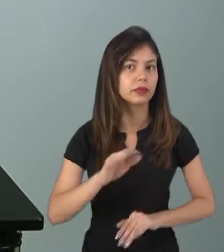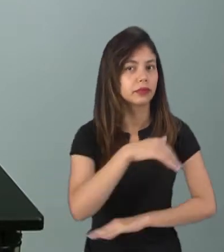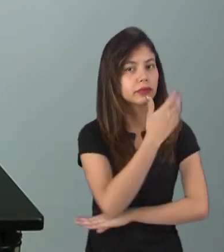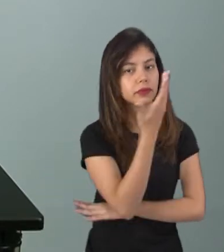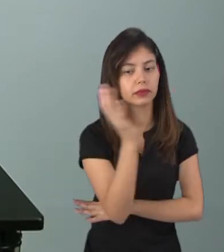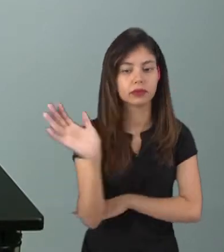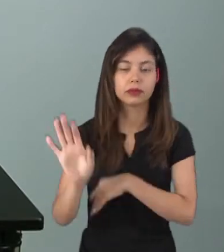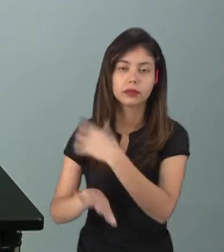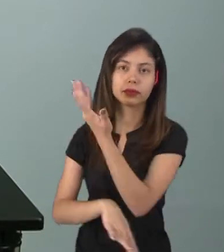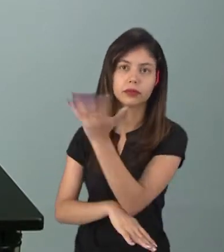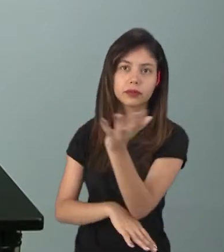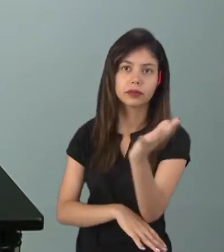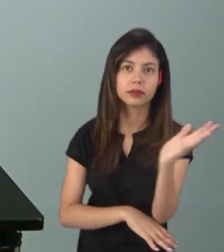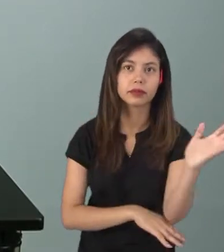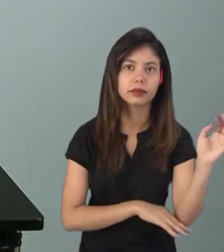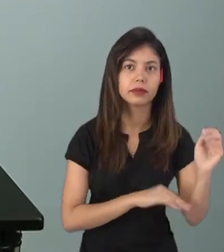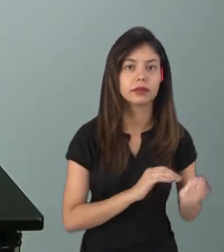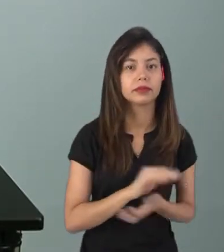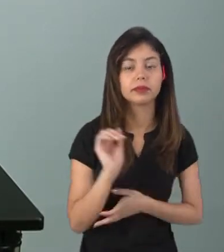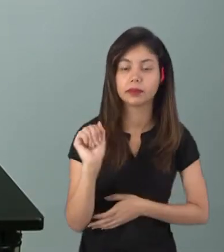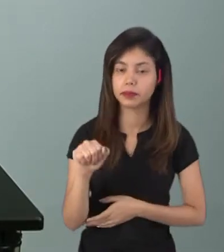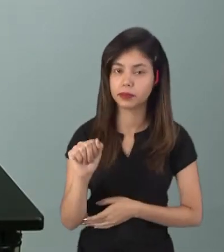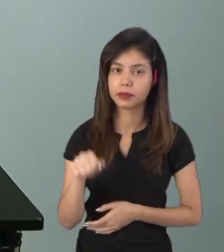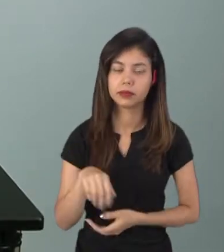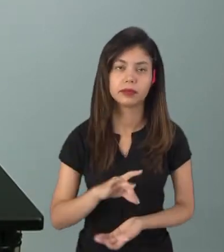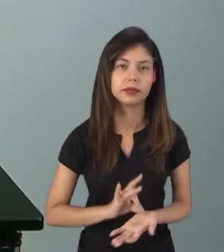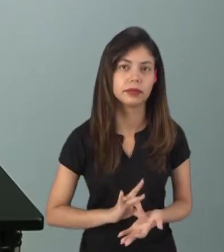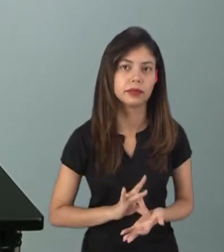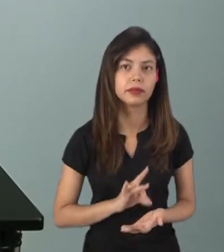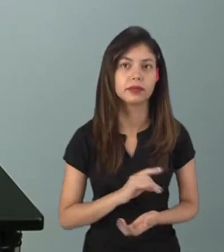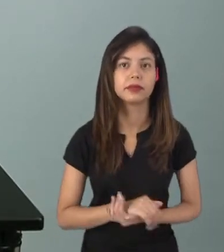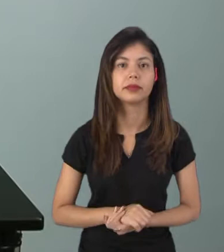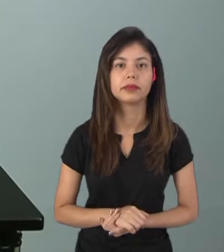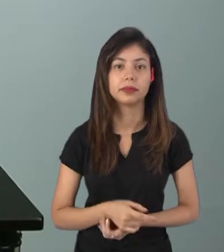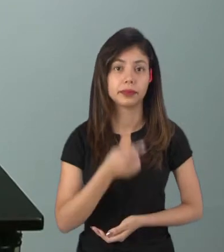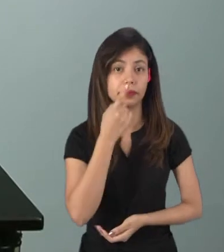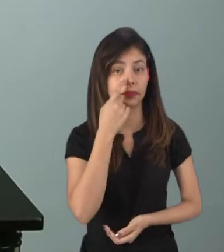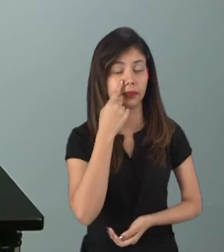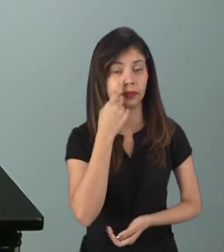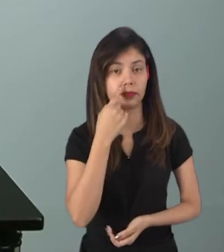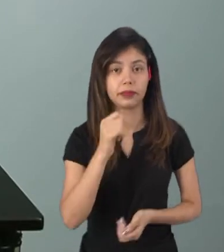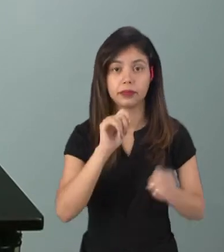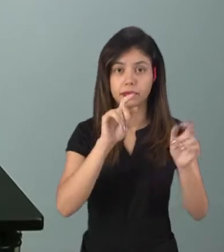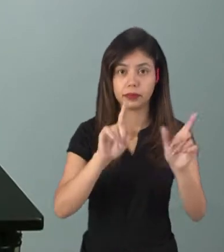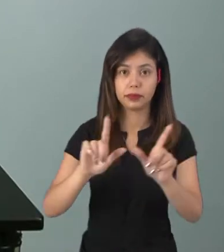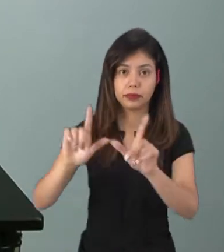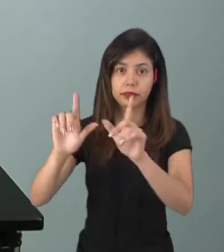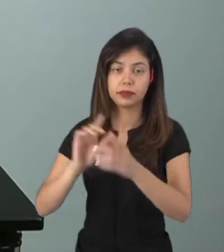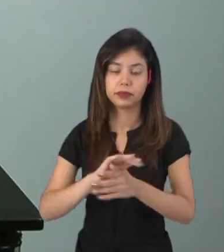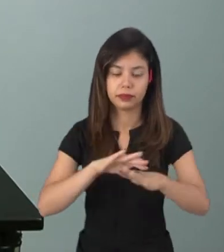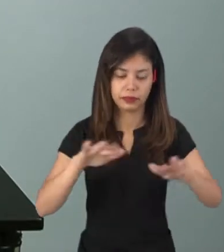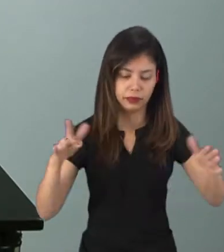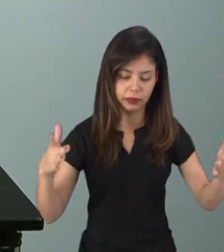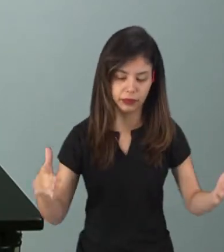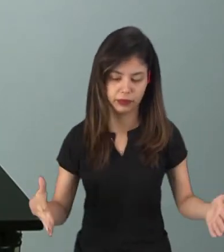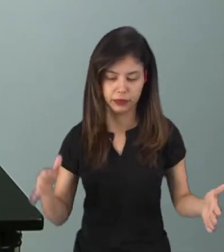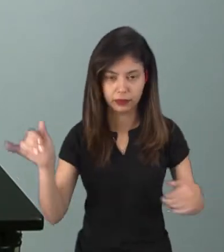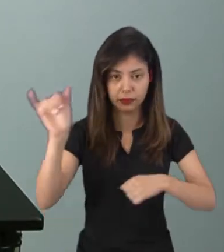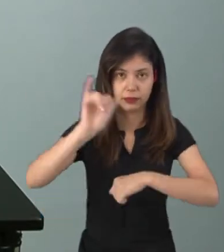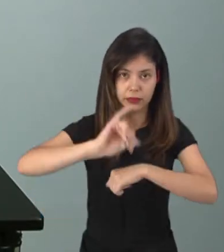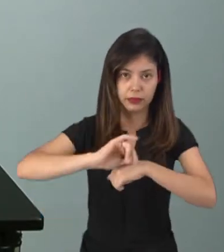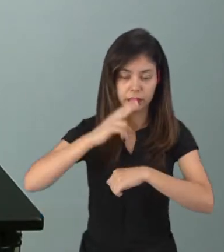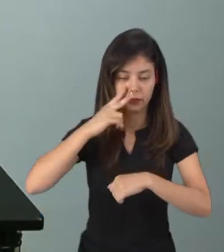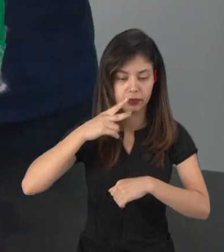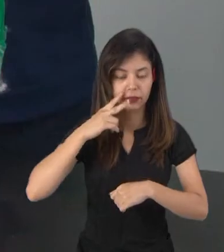conservação ambiental, isso mesmo. Observem aqui esta representação, essa maquete,